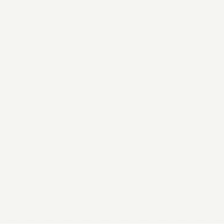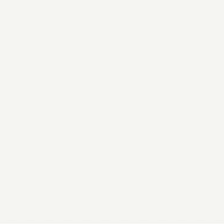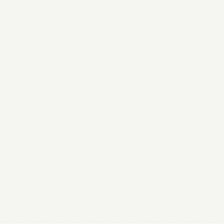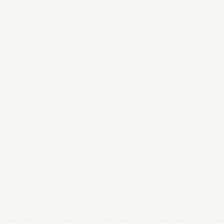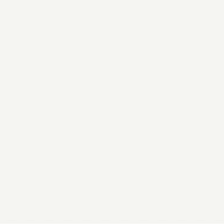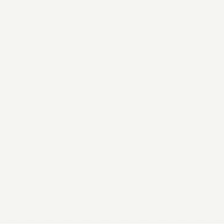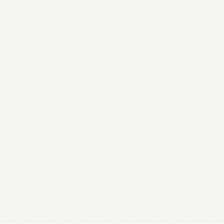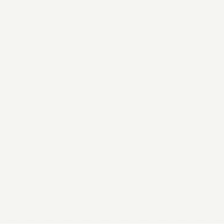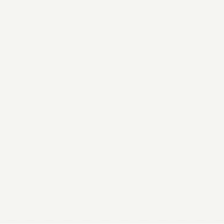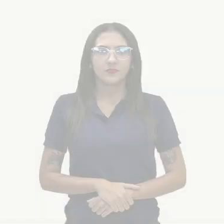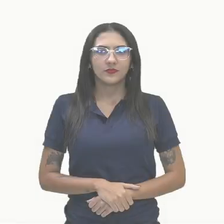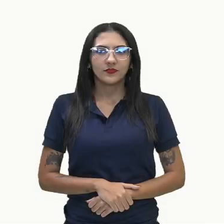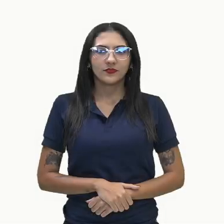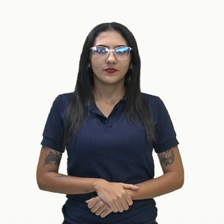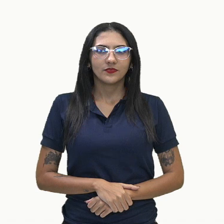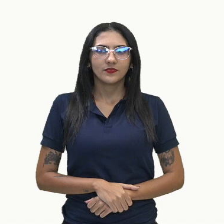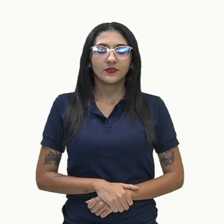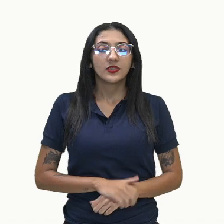é capaz de